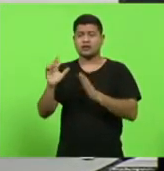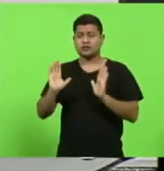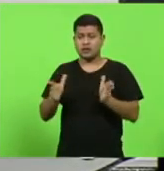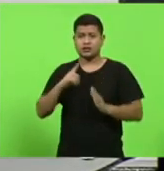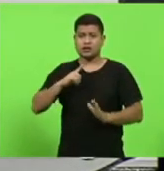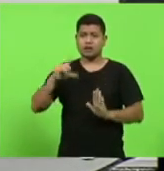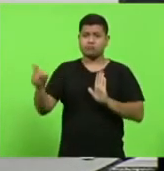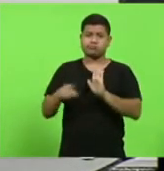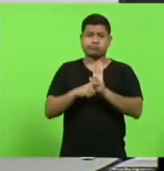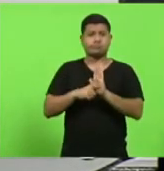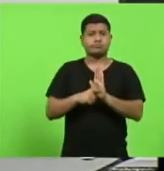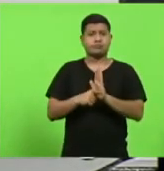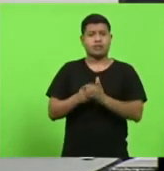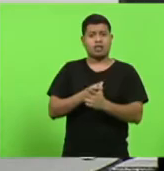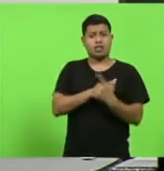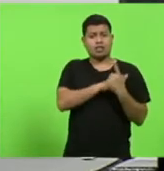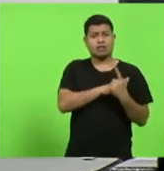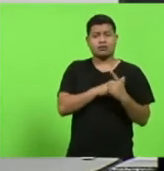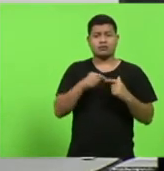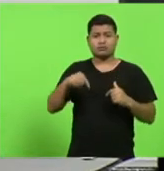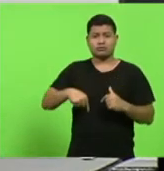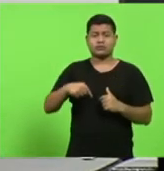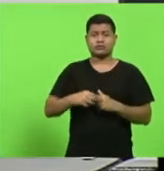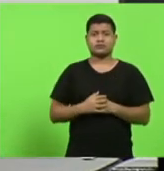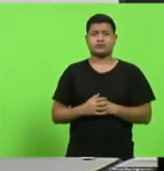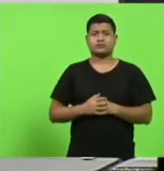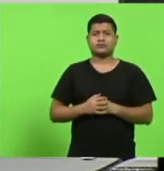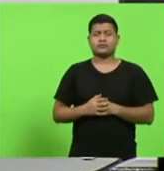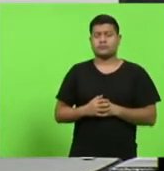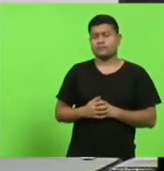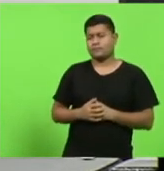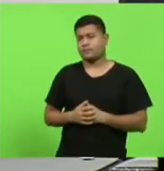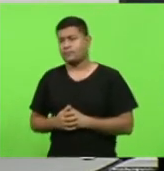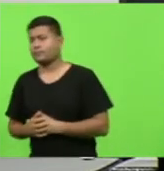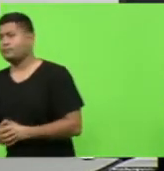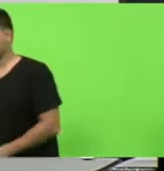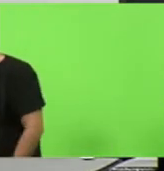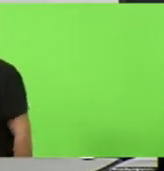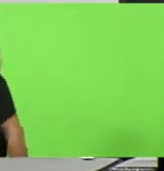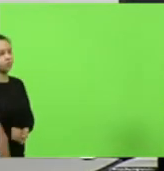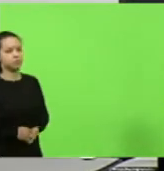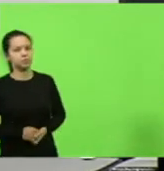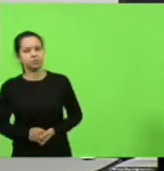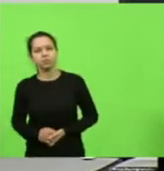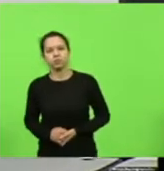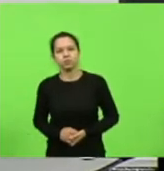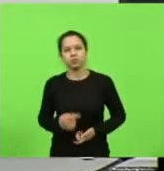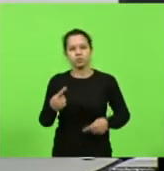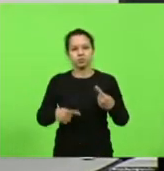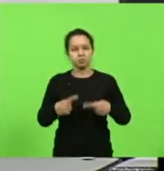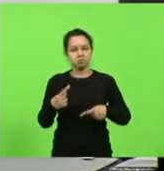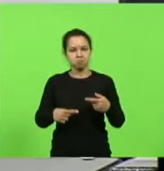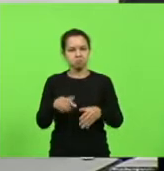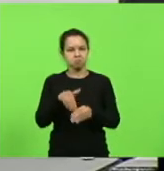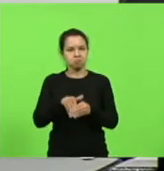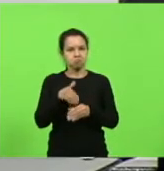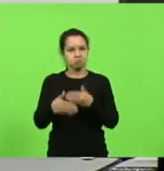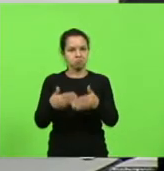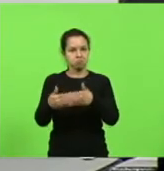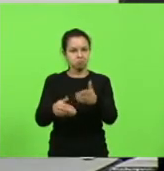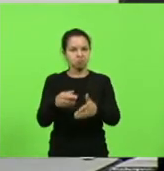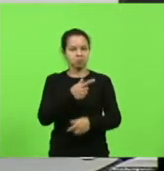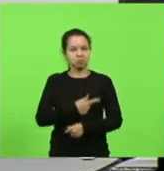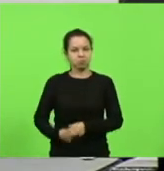gente. Eu desconfio que seja falta de projeto. Mas quem sabe até a discussão dos vetos aí o governo não nos responda. Obrigado.